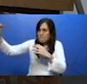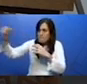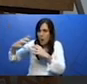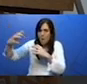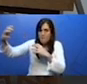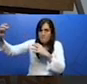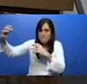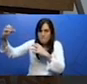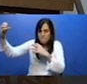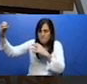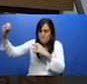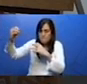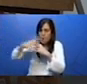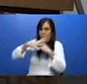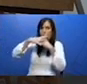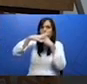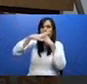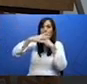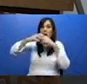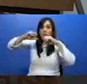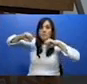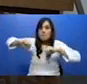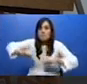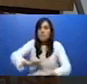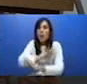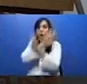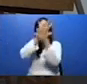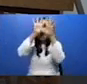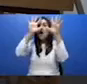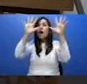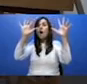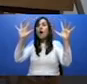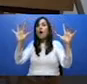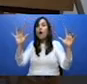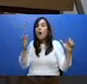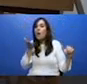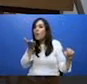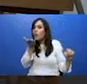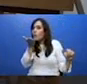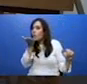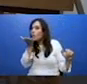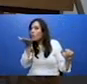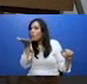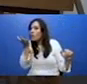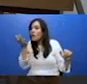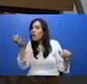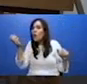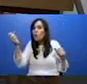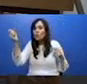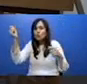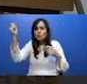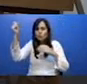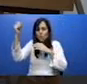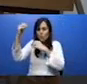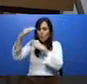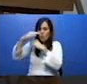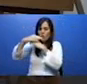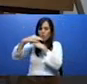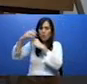Terra, tá? Causando uma grande poeira que não deixou entrar a luz solar,